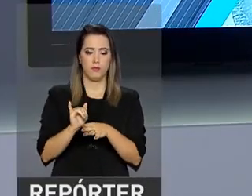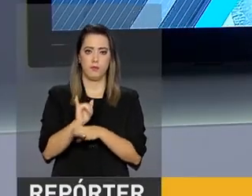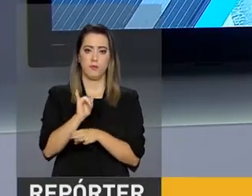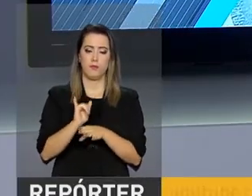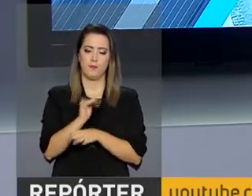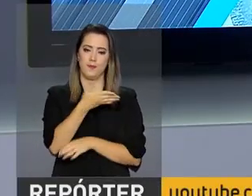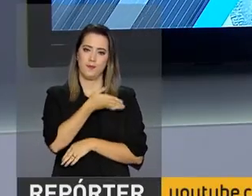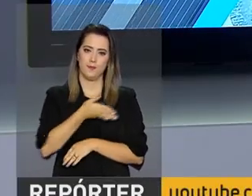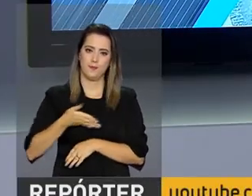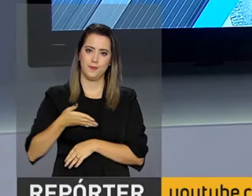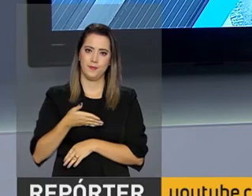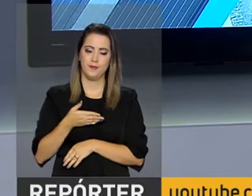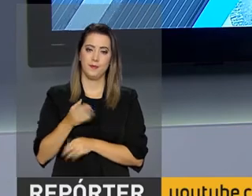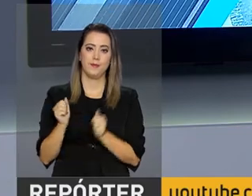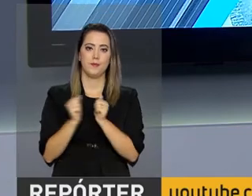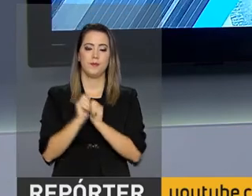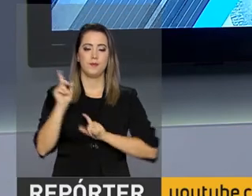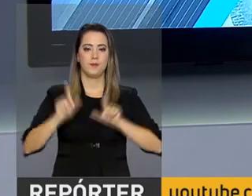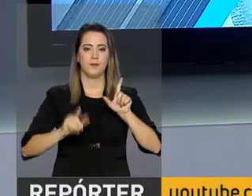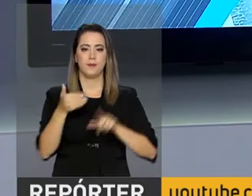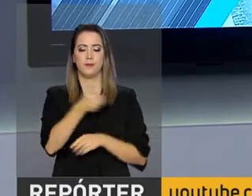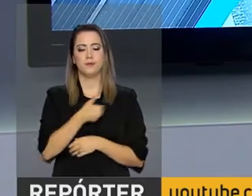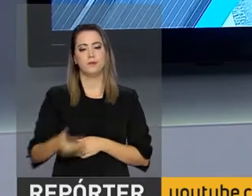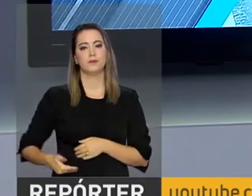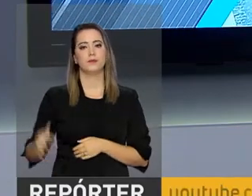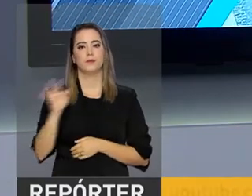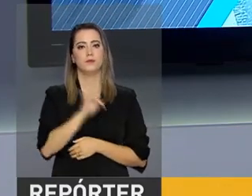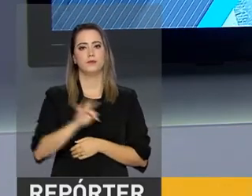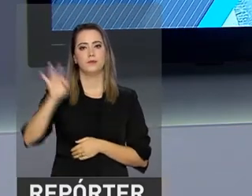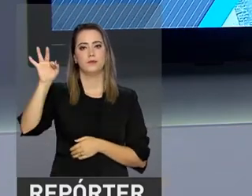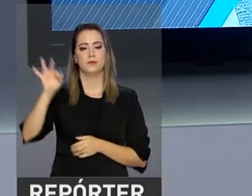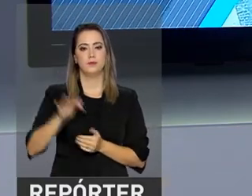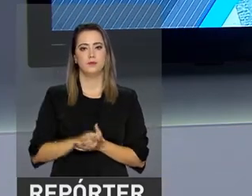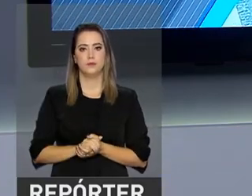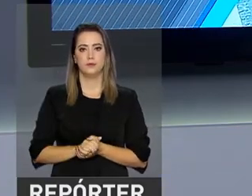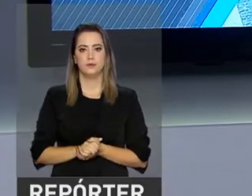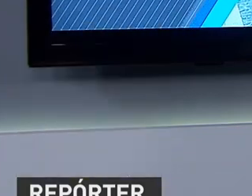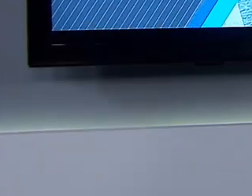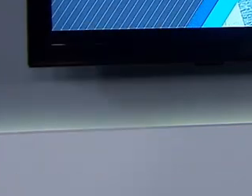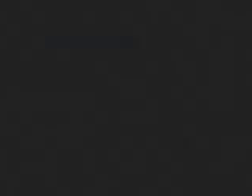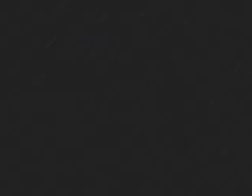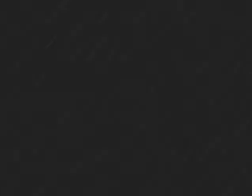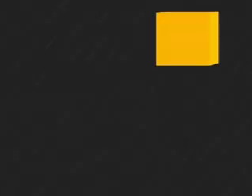reportagens no youtube continue com a gente na nbr a tv do governo federal